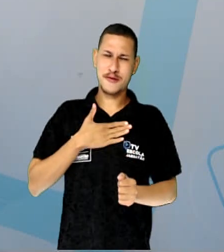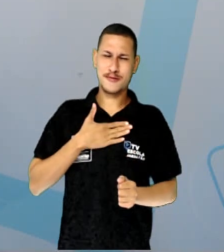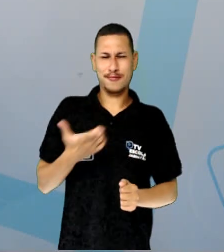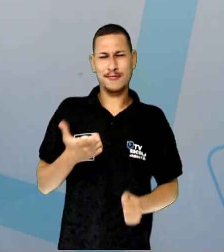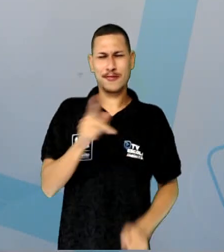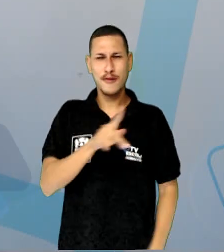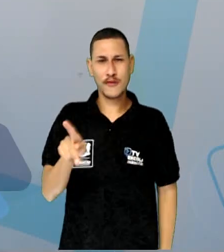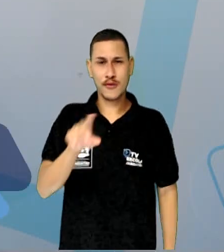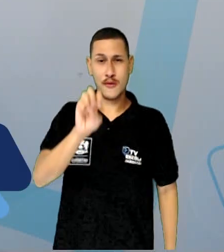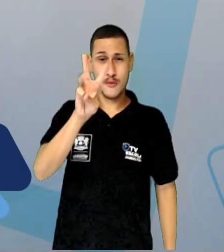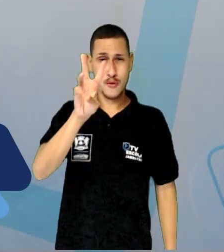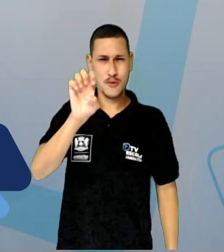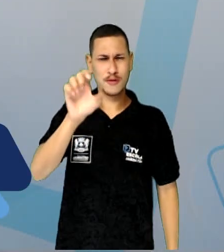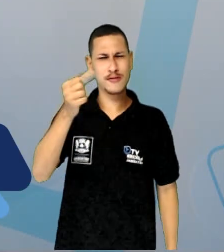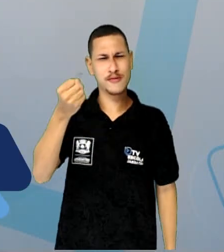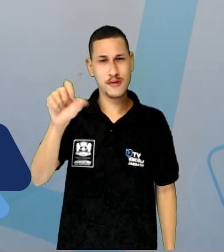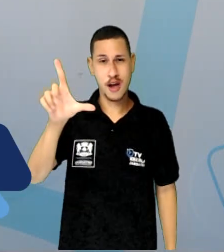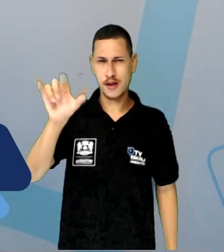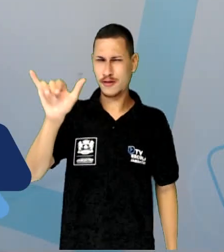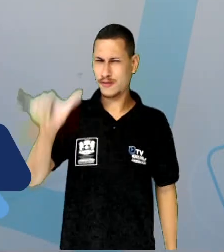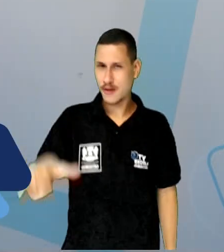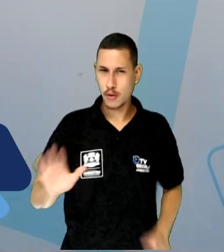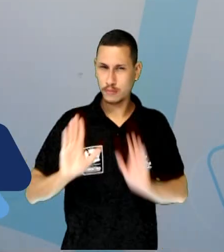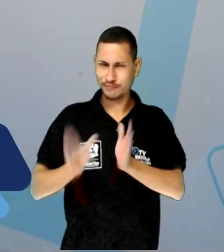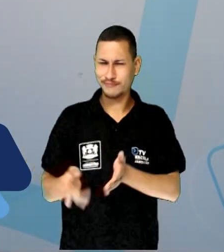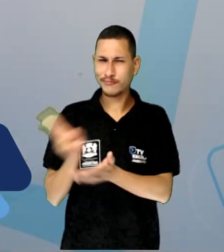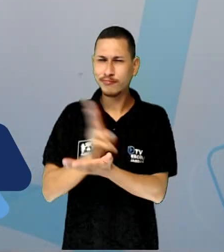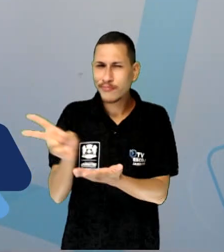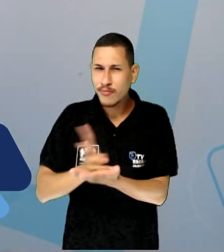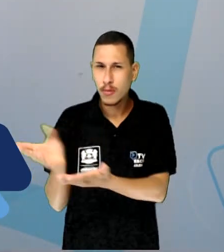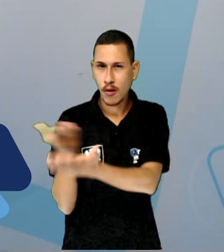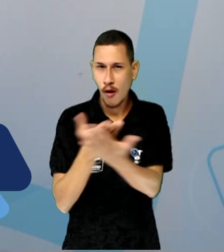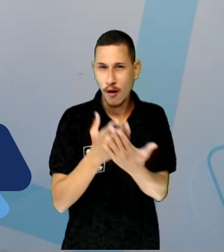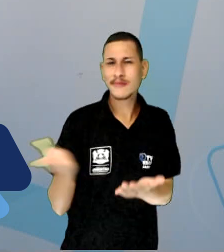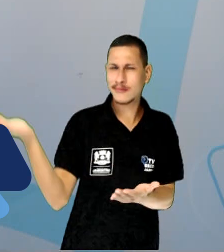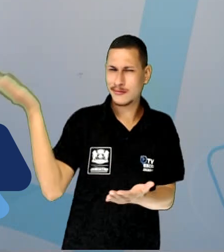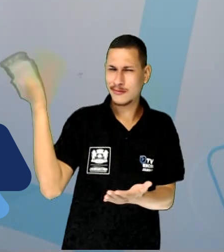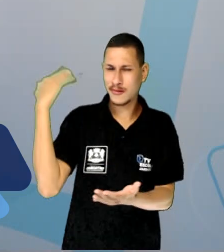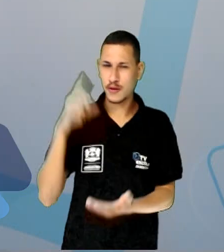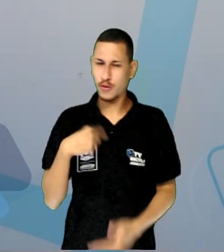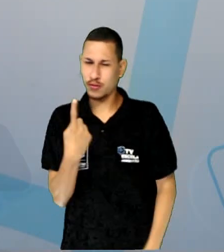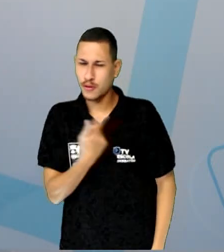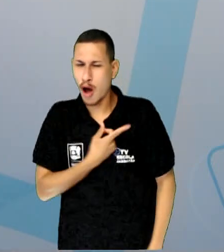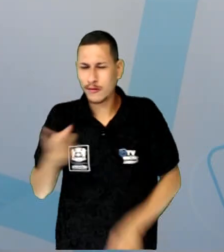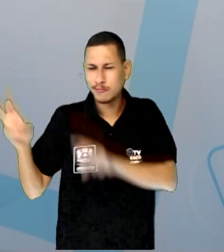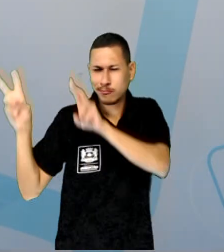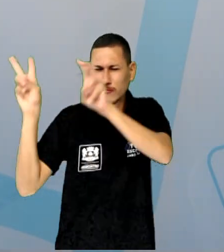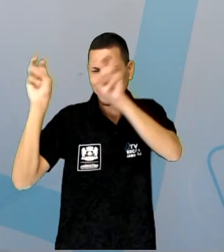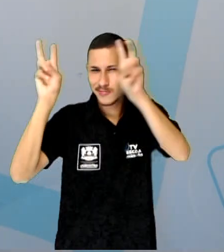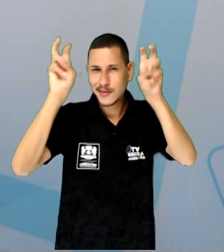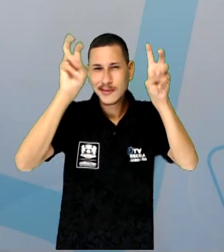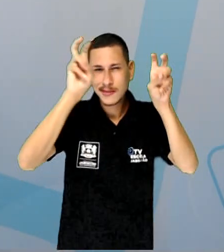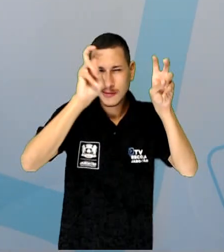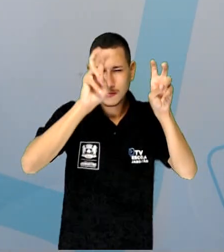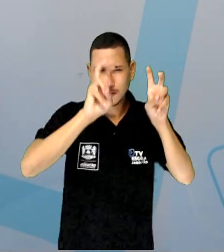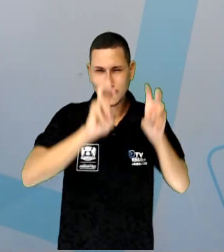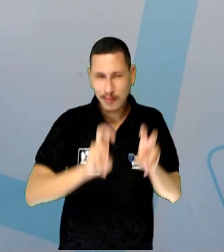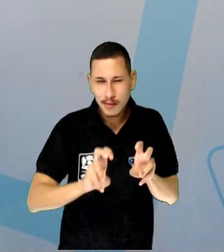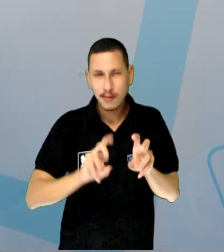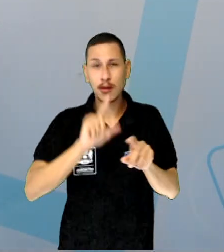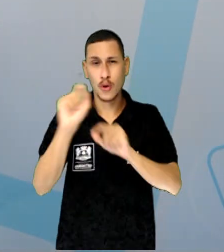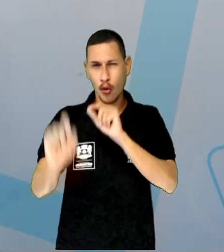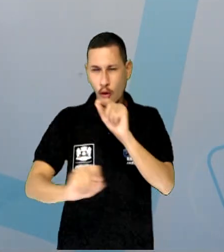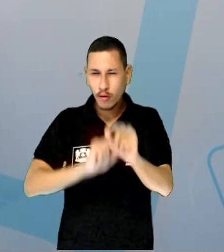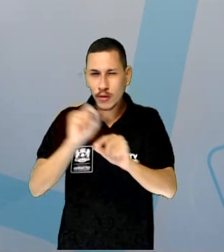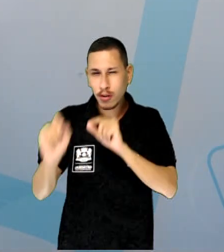Wesley. Hoje, como continuação da aula passada, nós vamos falar um pouco sobre a second